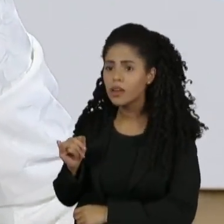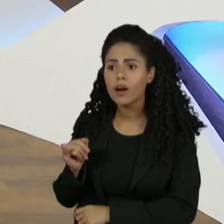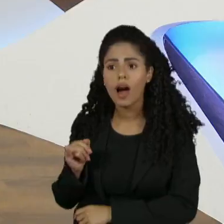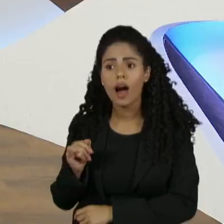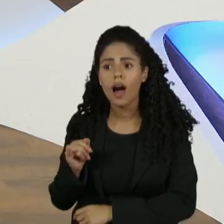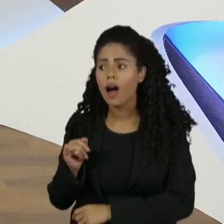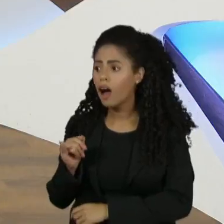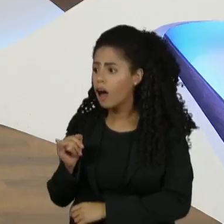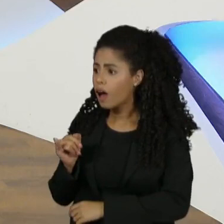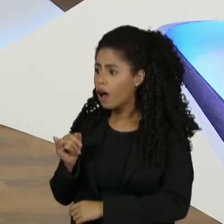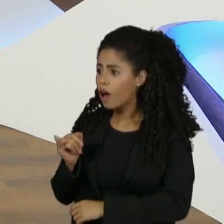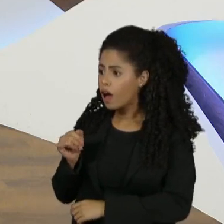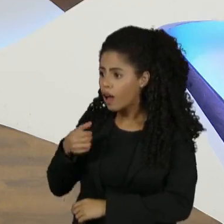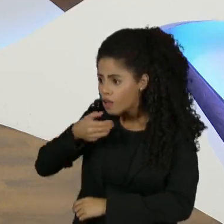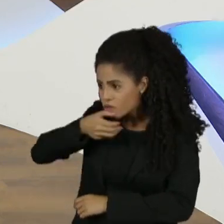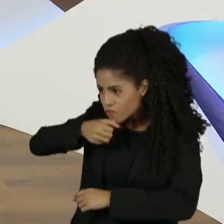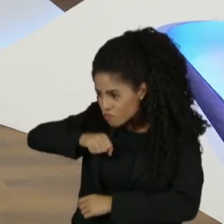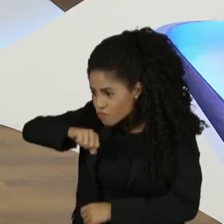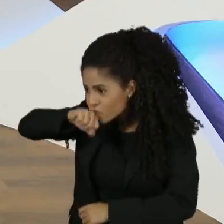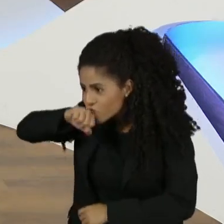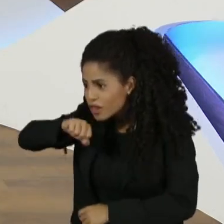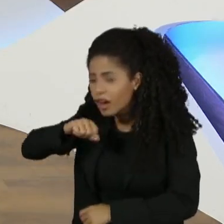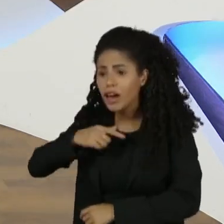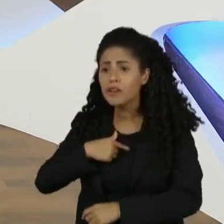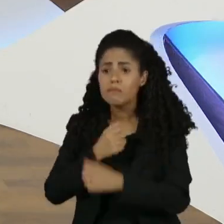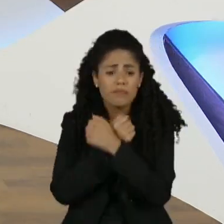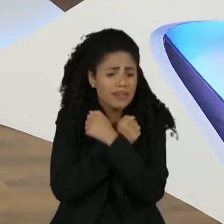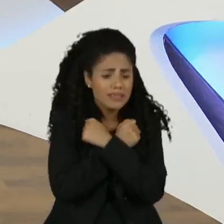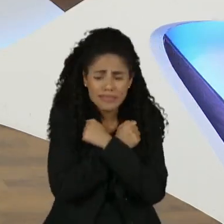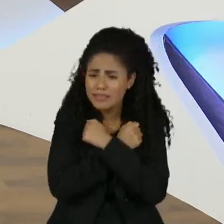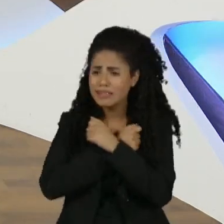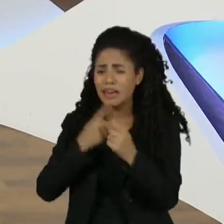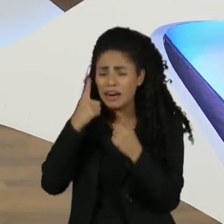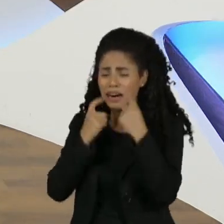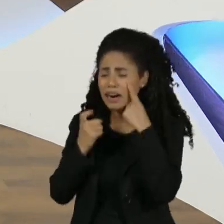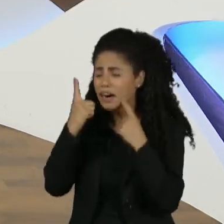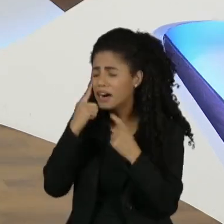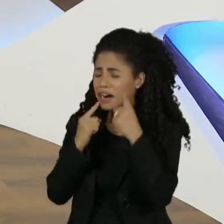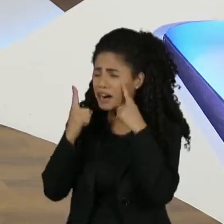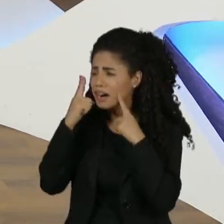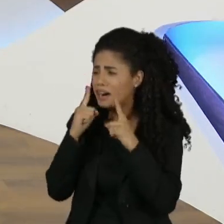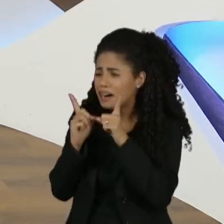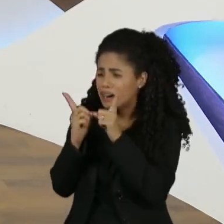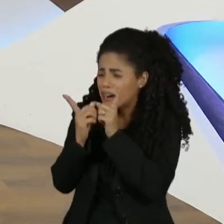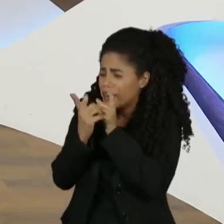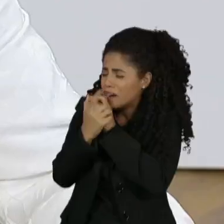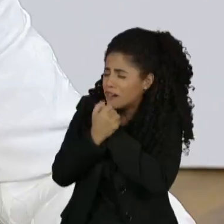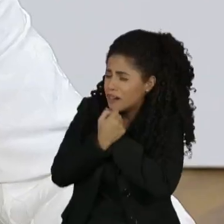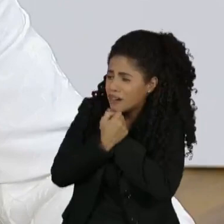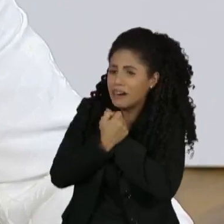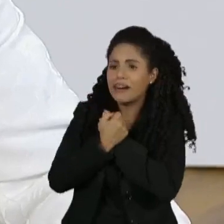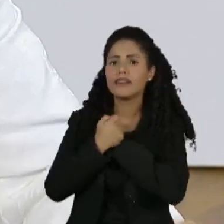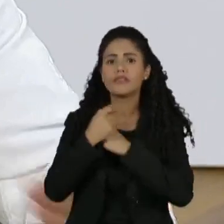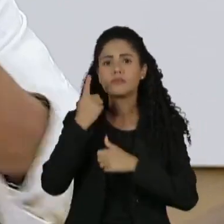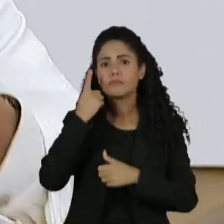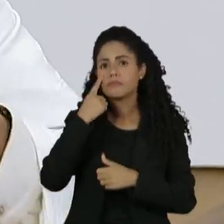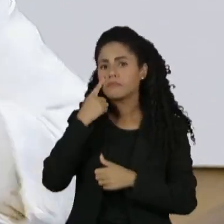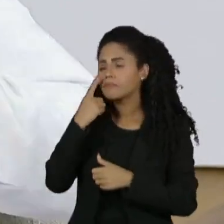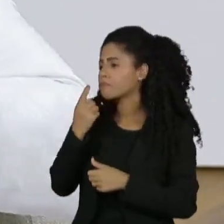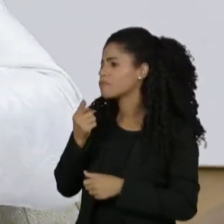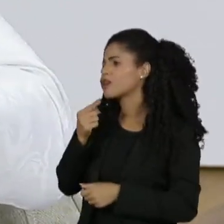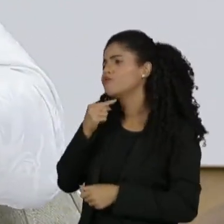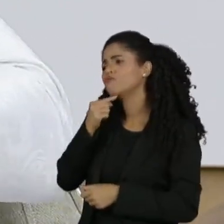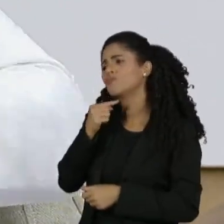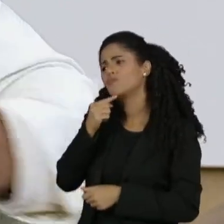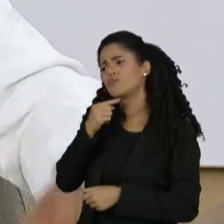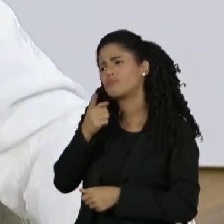pediram a bença cara aí eu e falei a gente se abraçou tava chorando todo mundo chorando abraçado eu olhei e eu falei Silvinho não vai dar para fazer